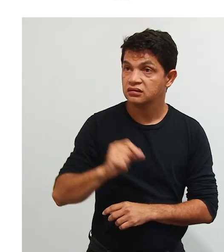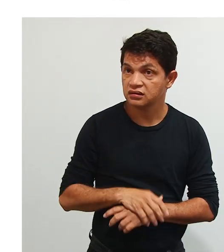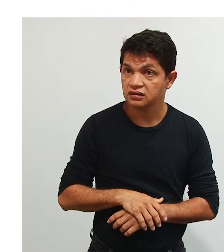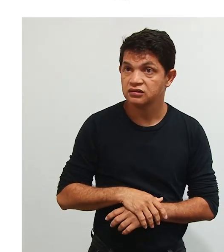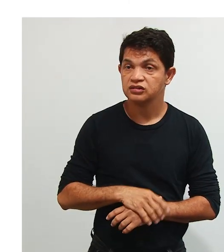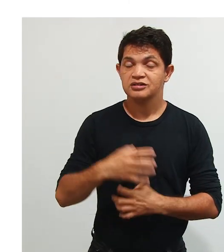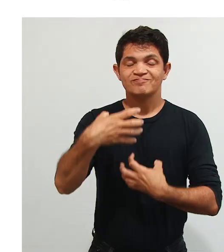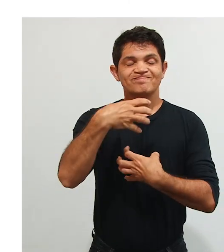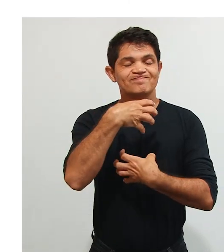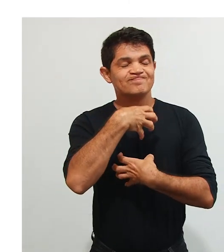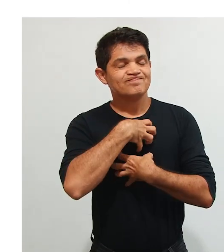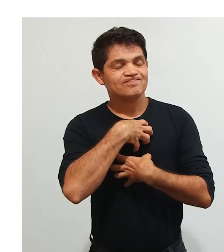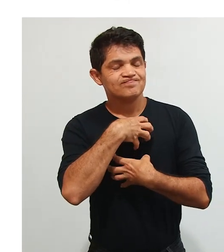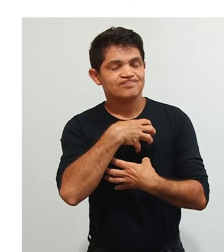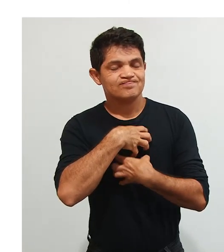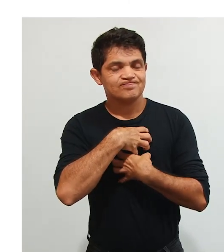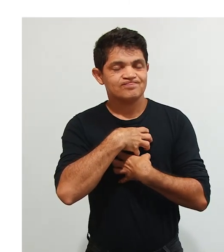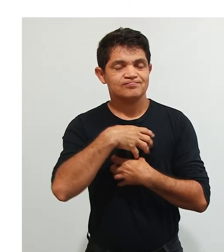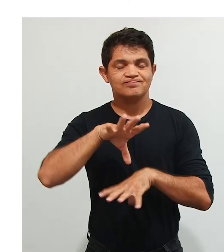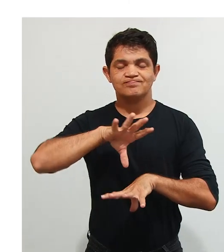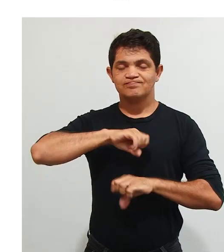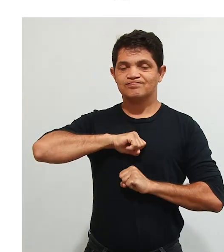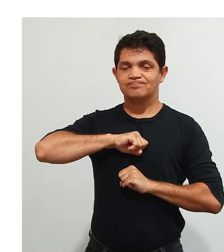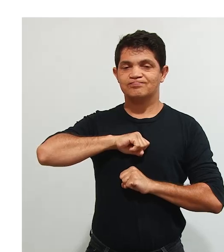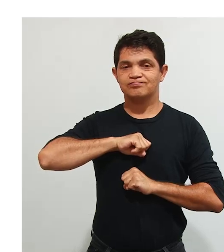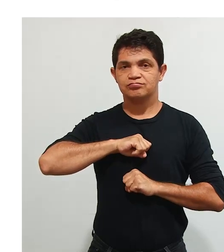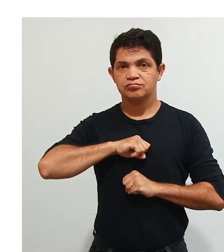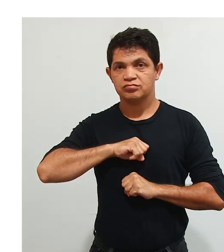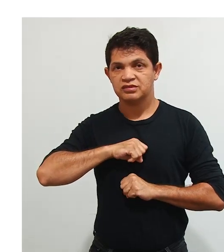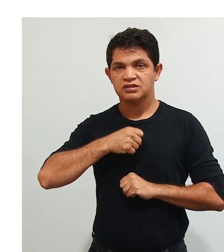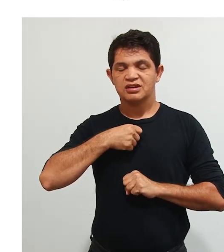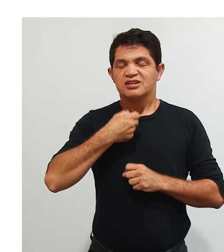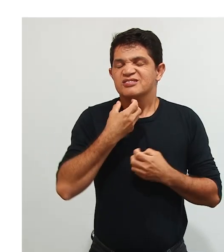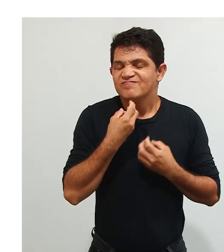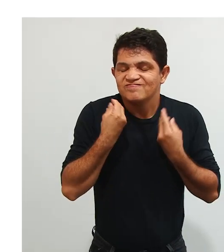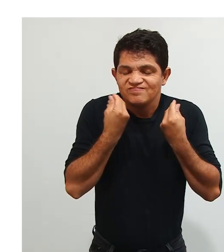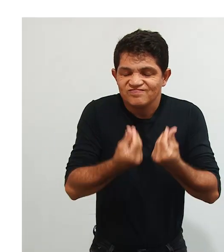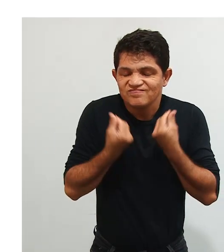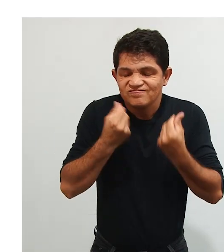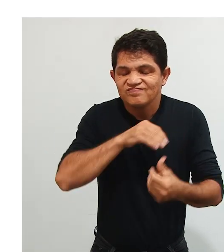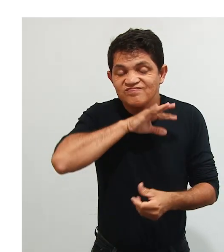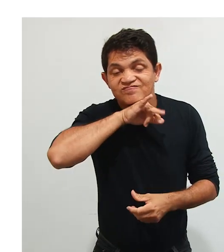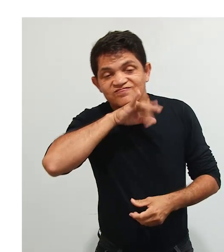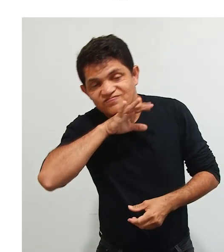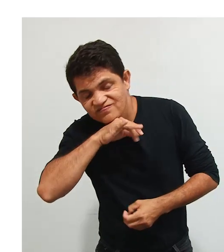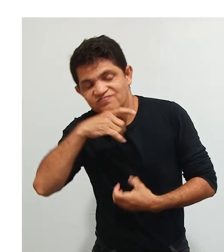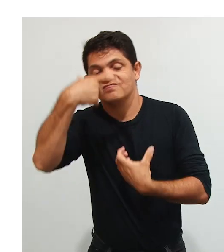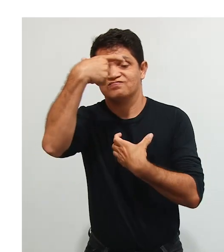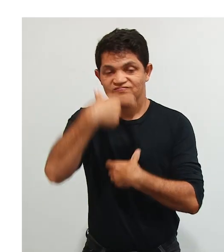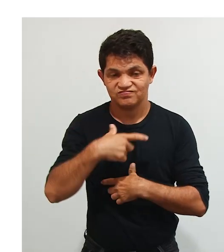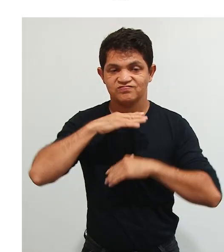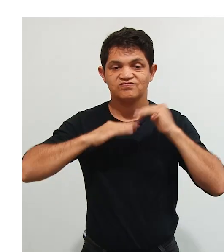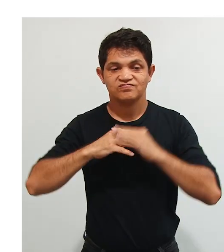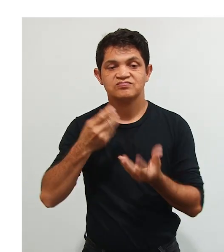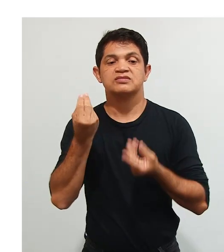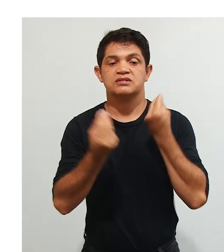se sente. Então, por exemplo, eu me sinto desconfortável quando você buzina no